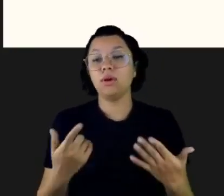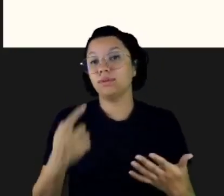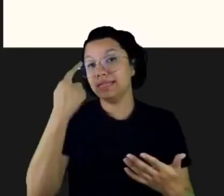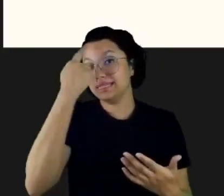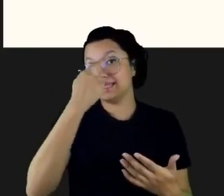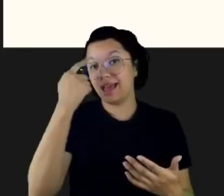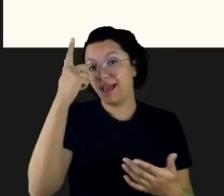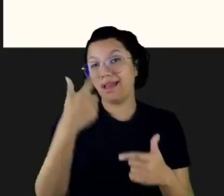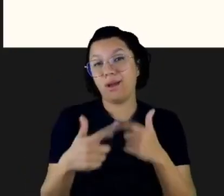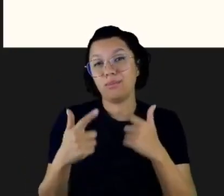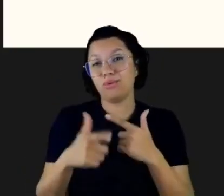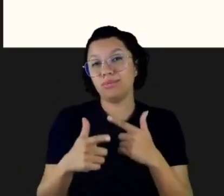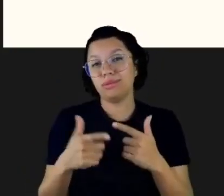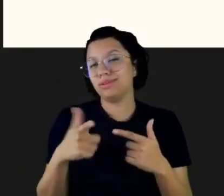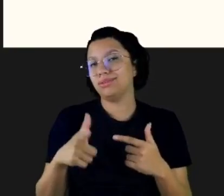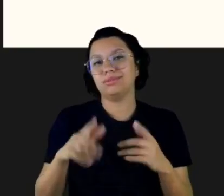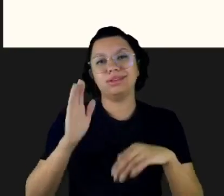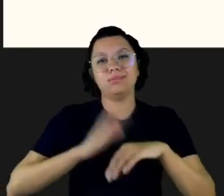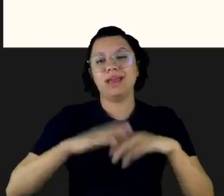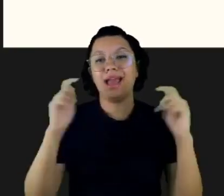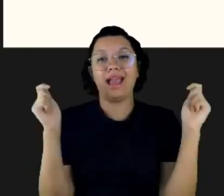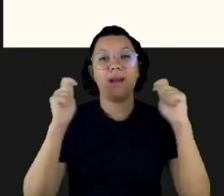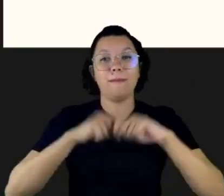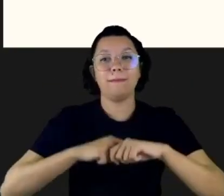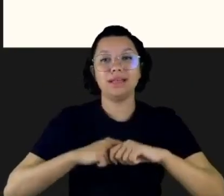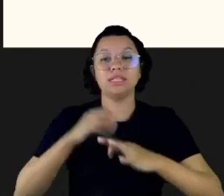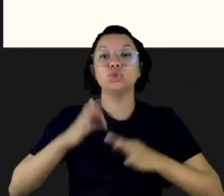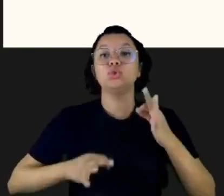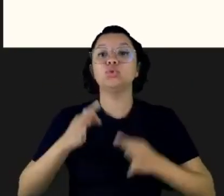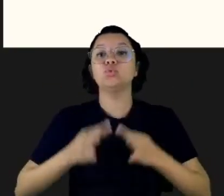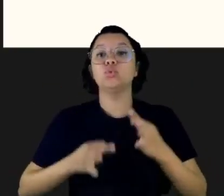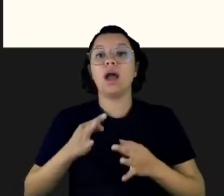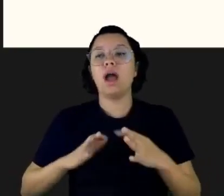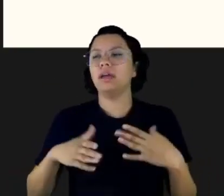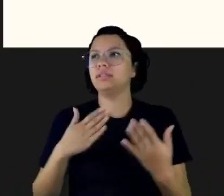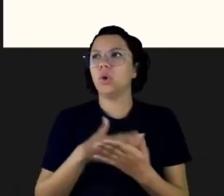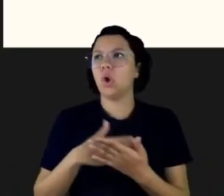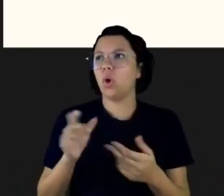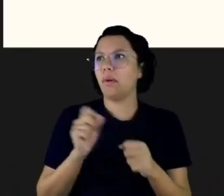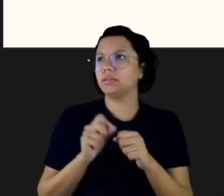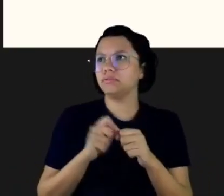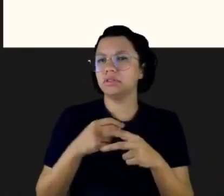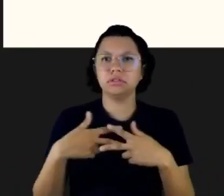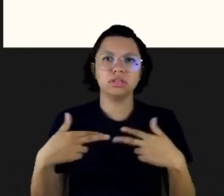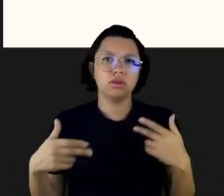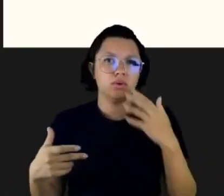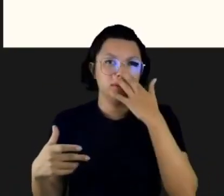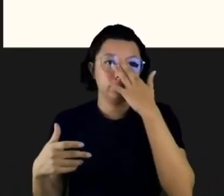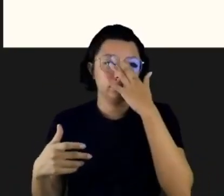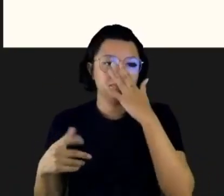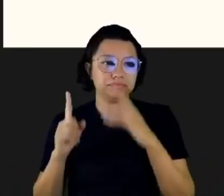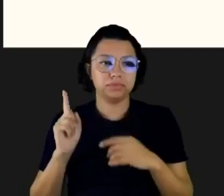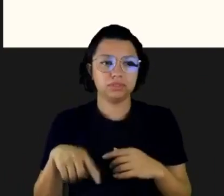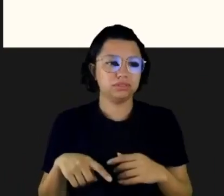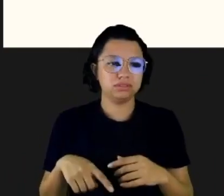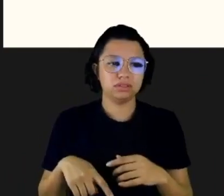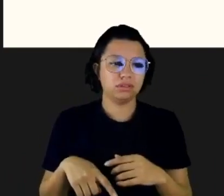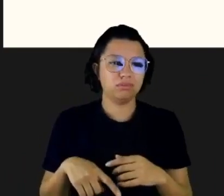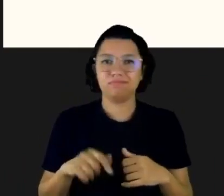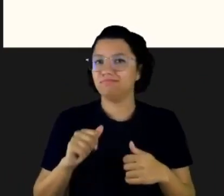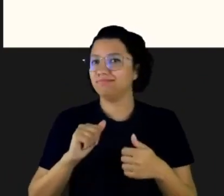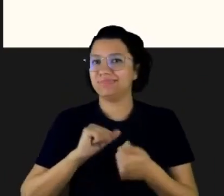mais capacidade de julgamento. Então, eu começo a fazer coisas que são inapropriadas, mas